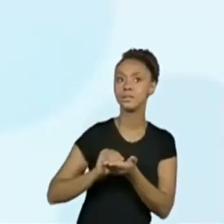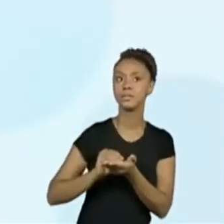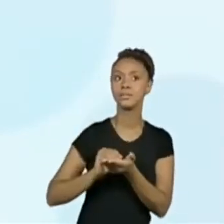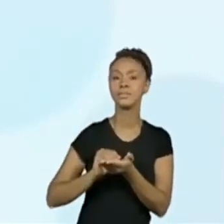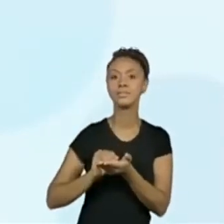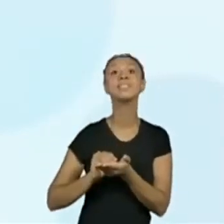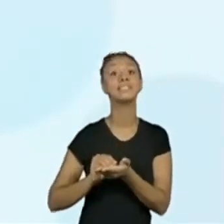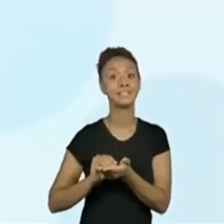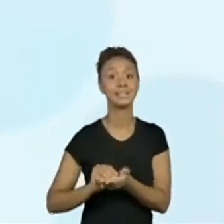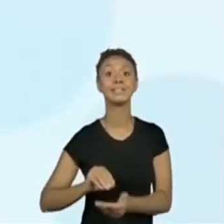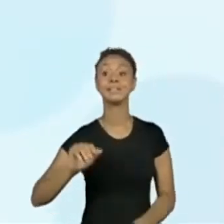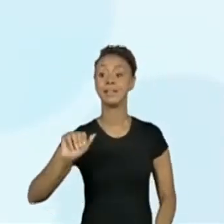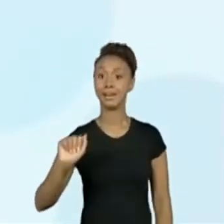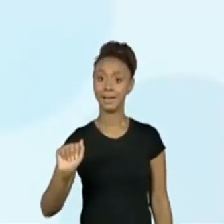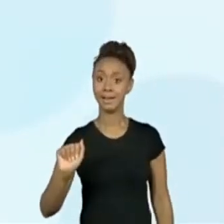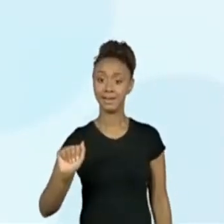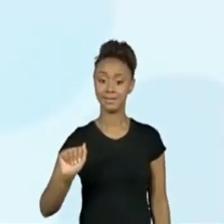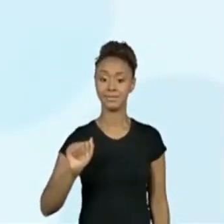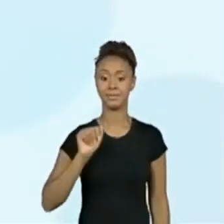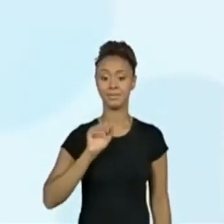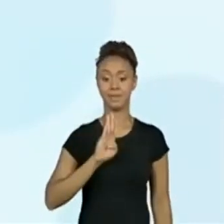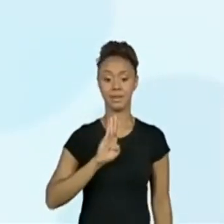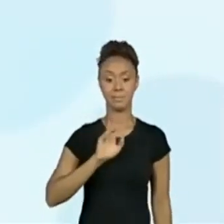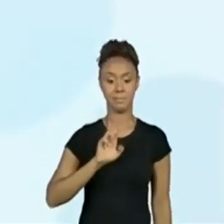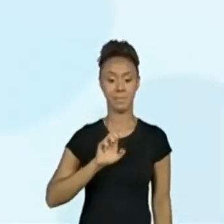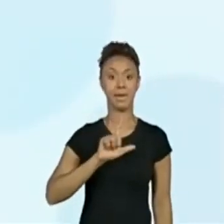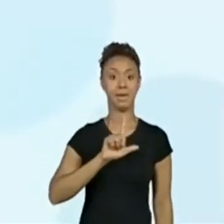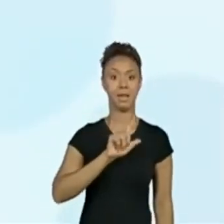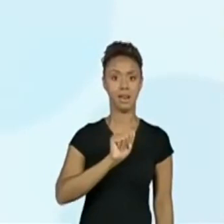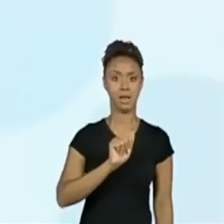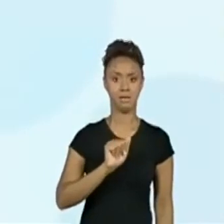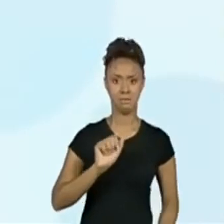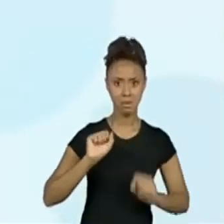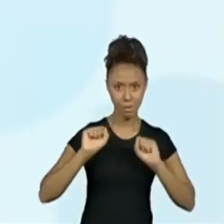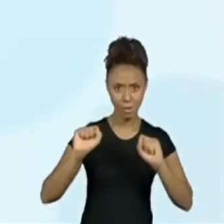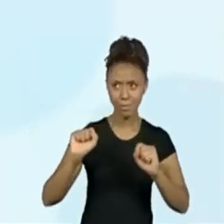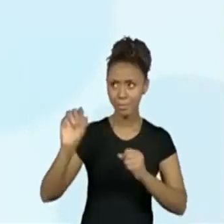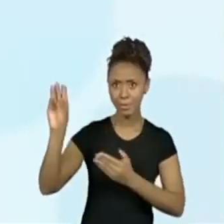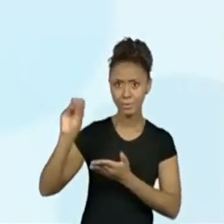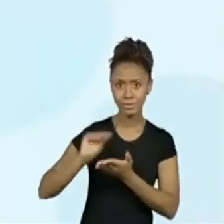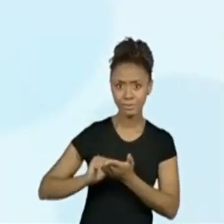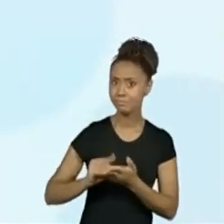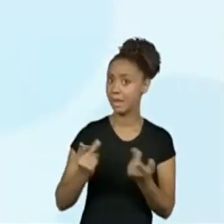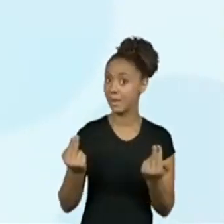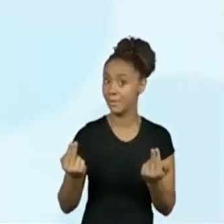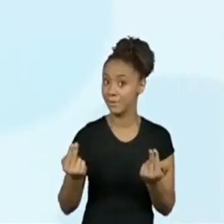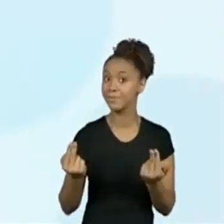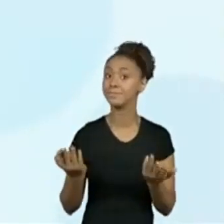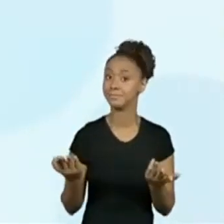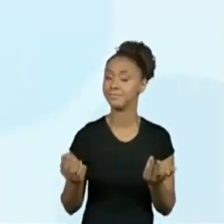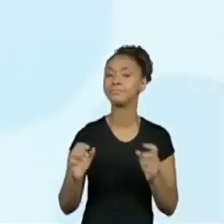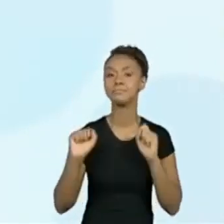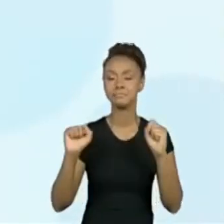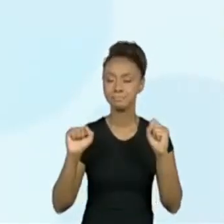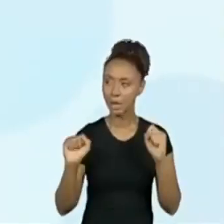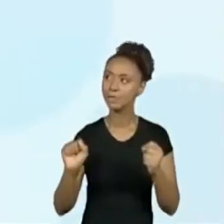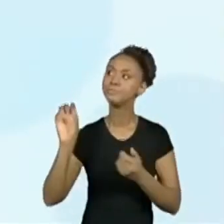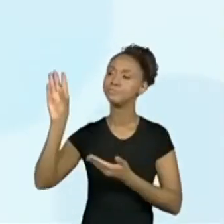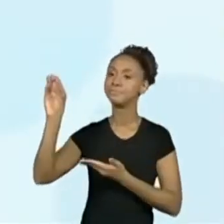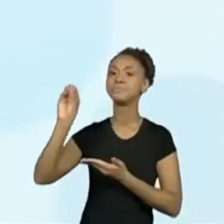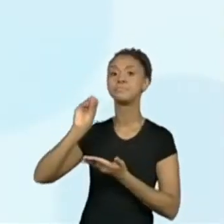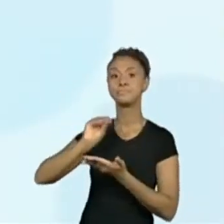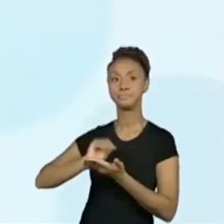Bela, certo? Sim. Começa igual. Isso. Posso registrar embaixo? Sim. A Ó. Bela Adormecida, a gente usa o começo.